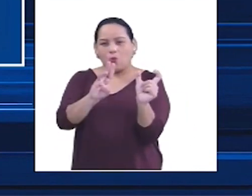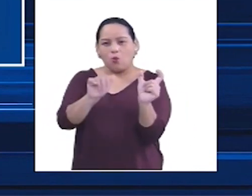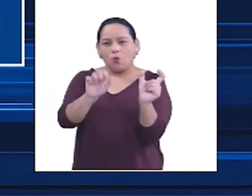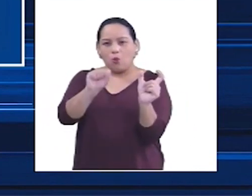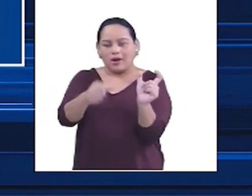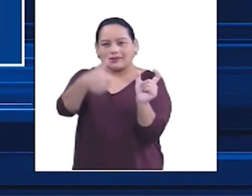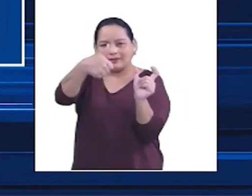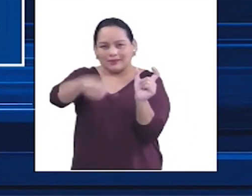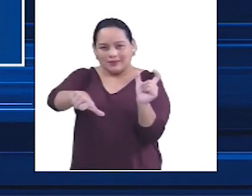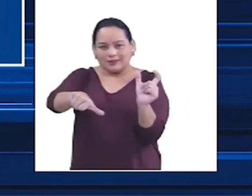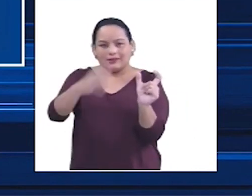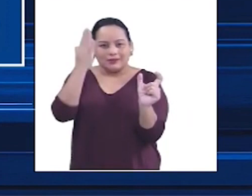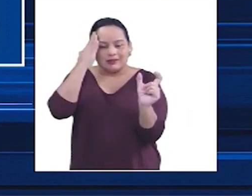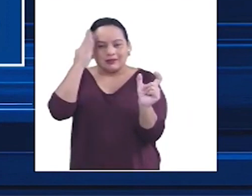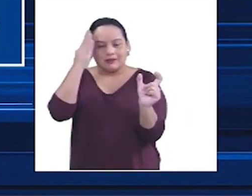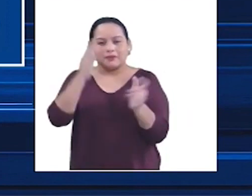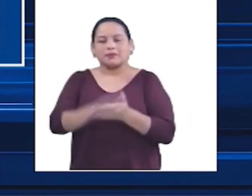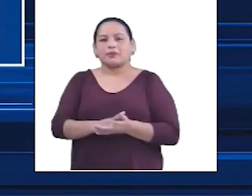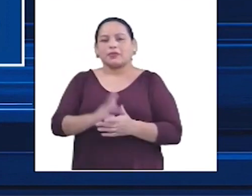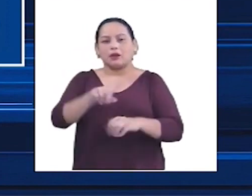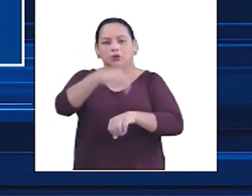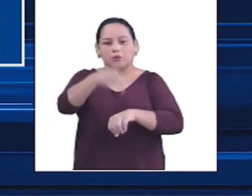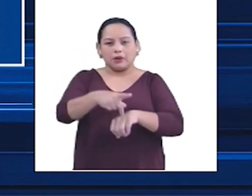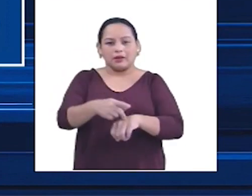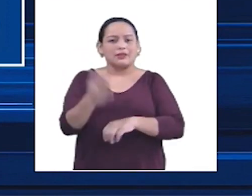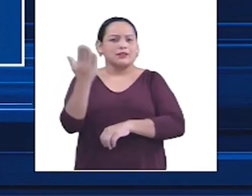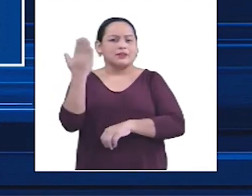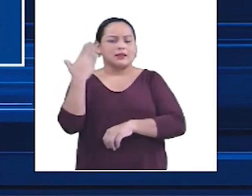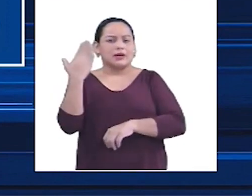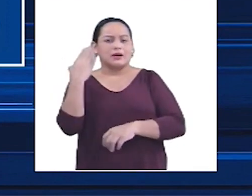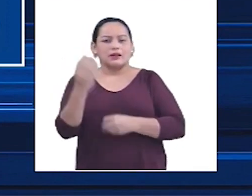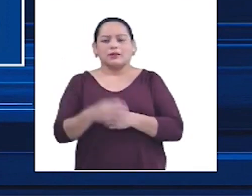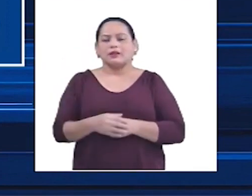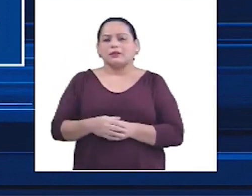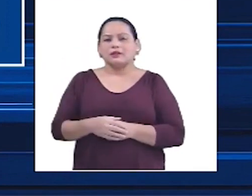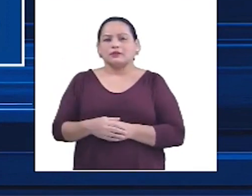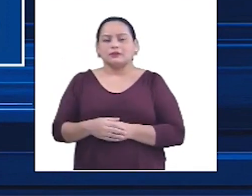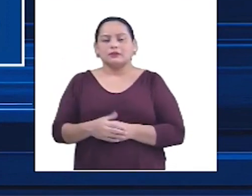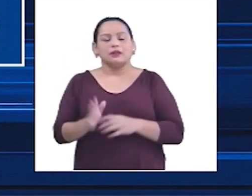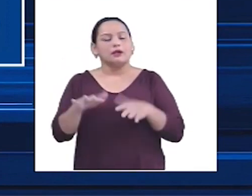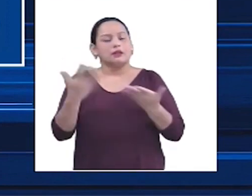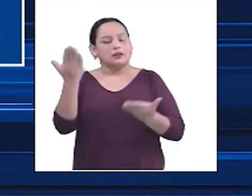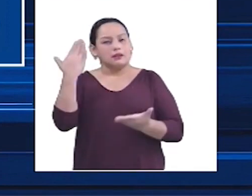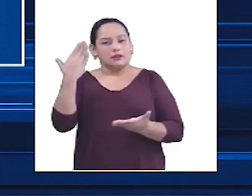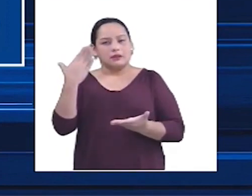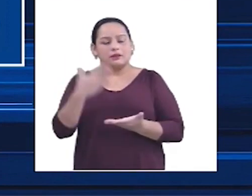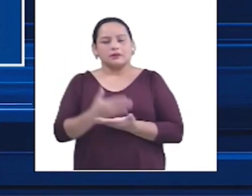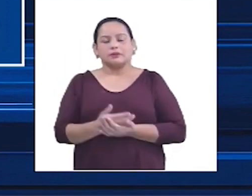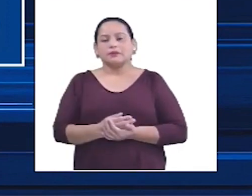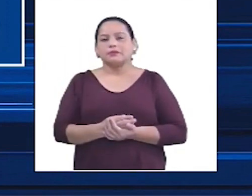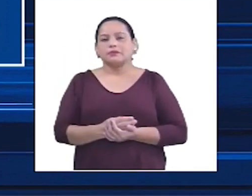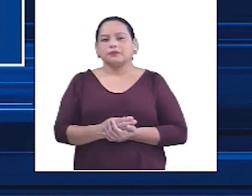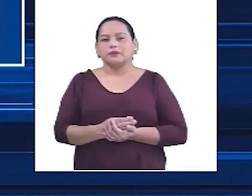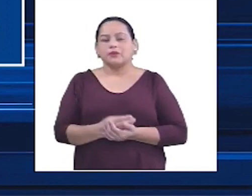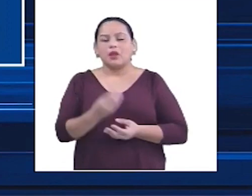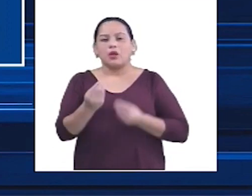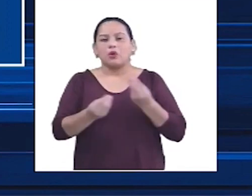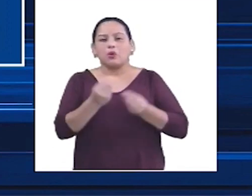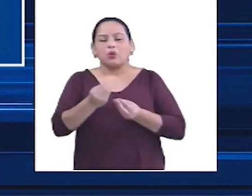Então, Guiana was a United Kingdom colony. A Guiana, então, era ou foi, né, nesse caso,